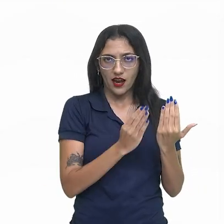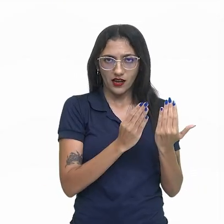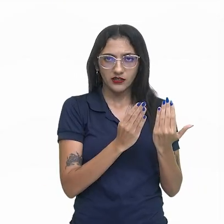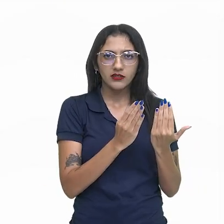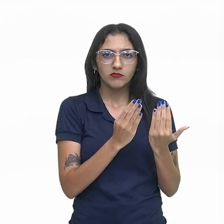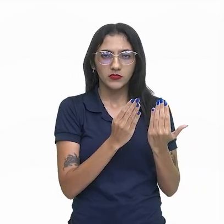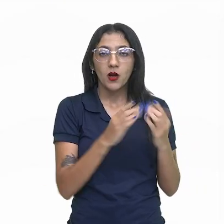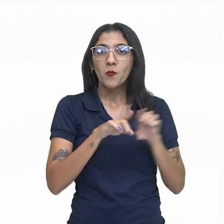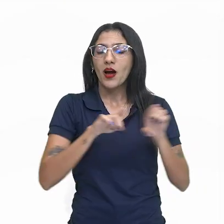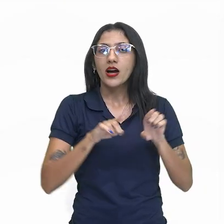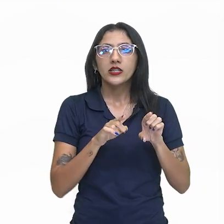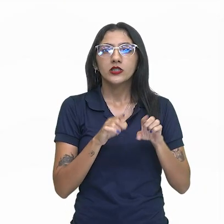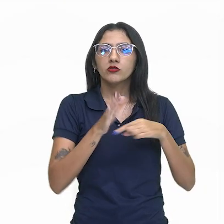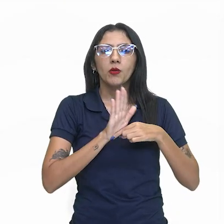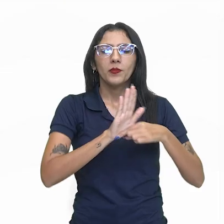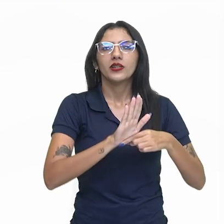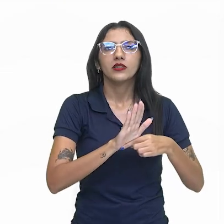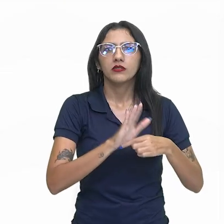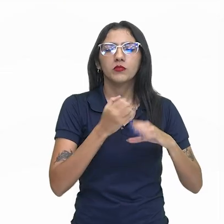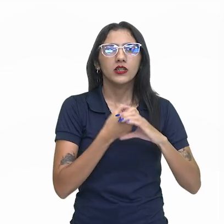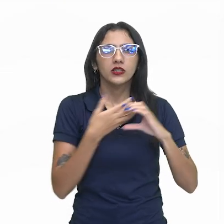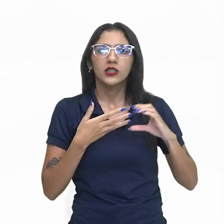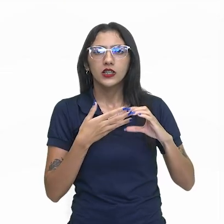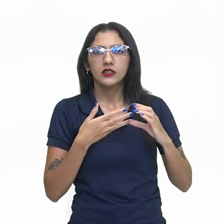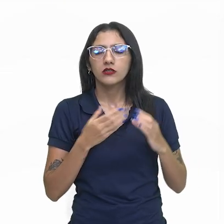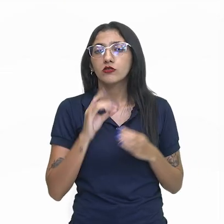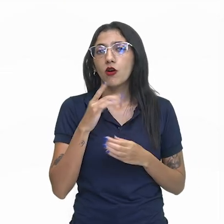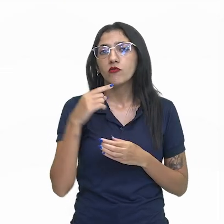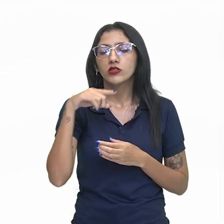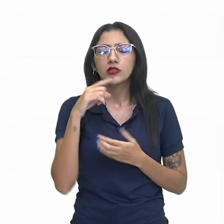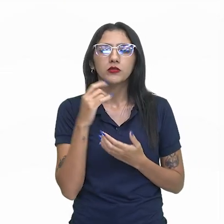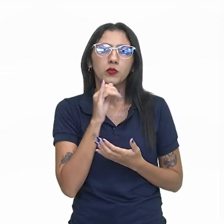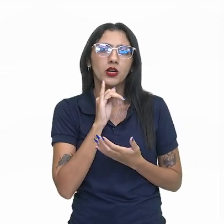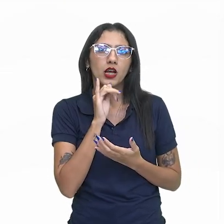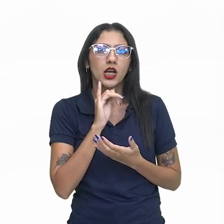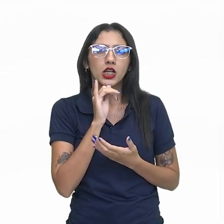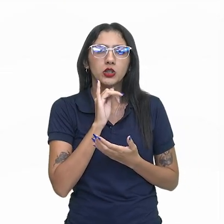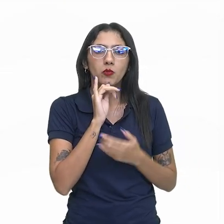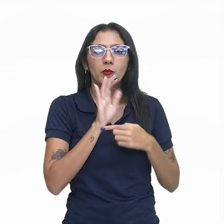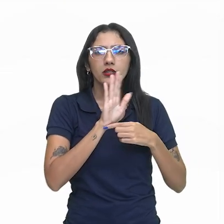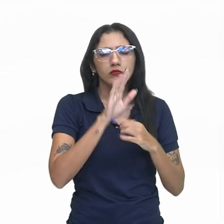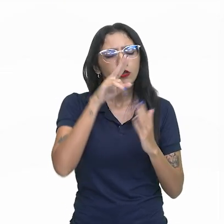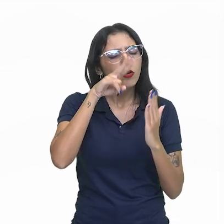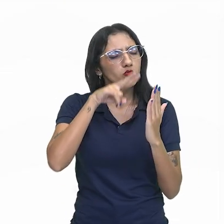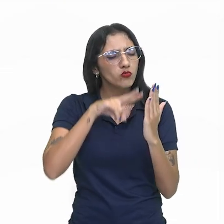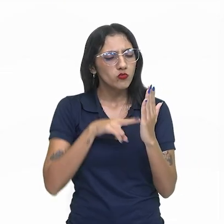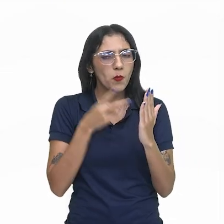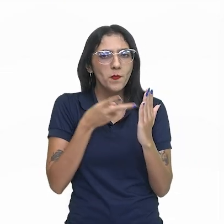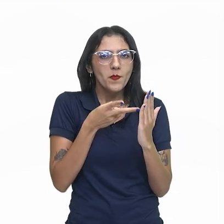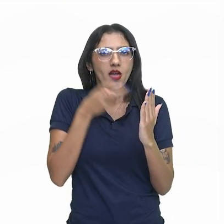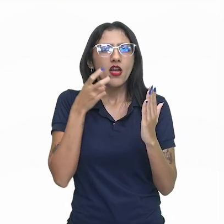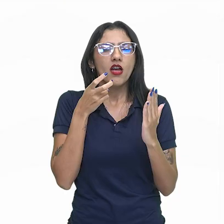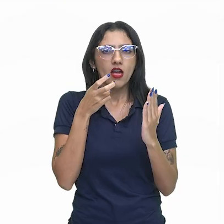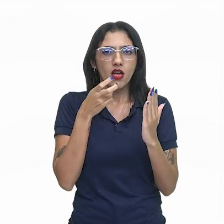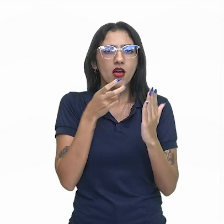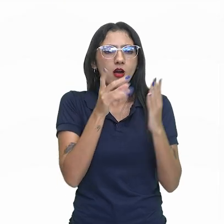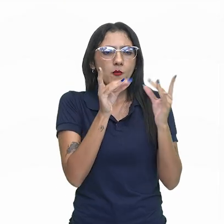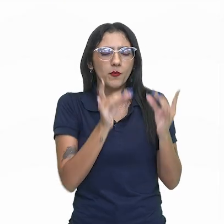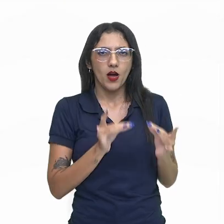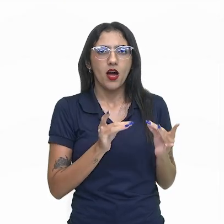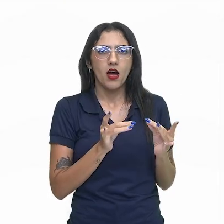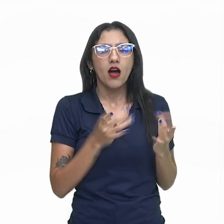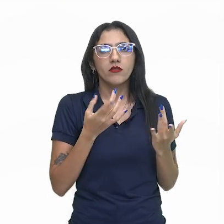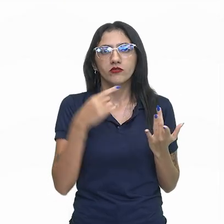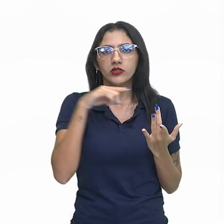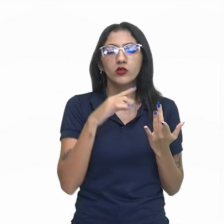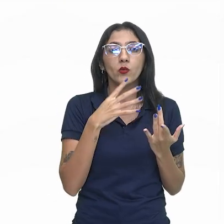e implícita, né? Você só vai reconhecer na leitura e quando você conhece os dois elementos. E